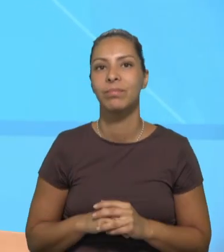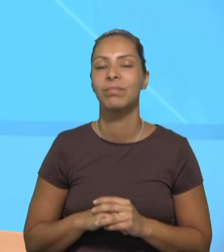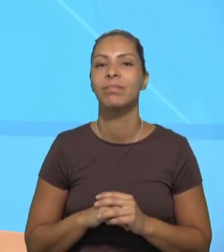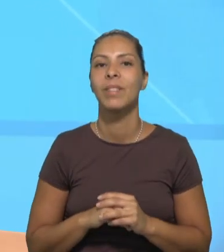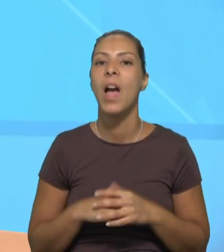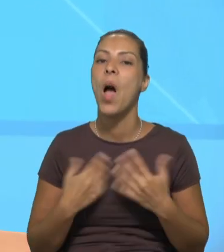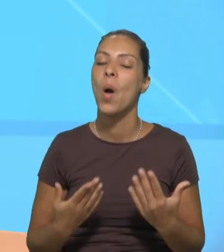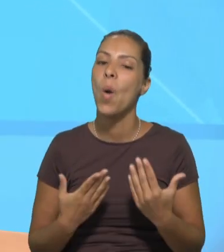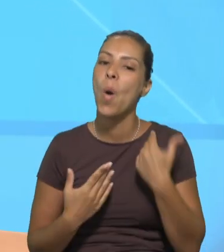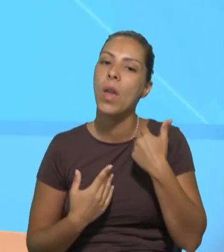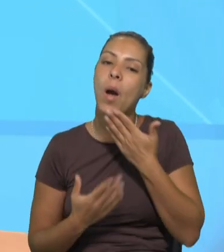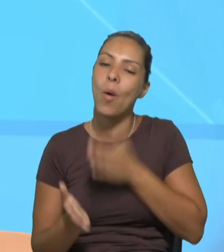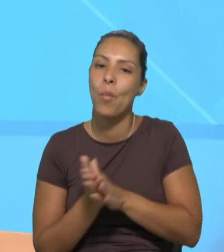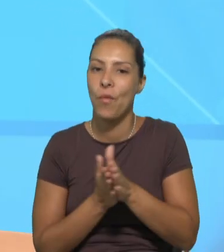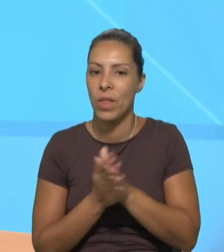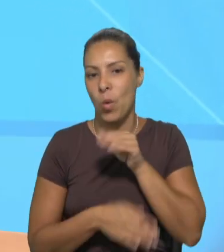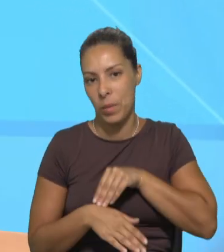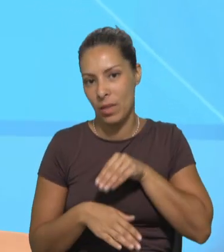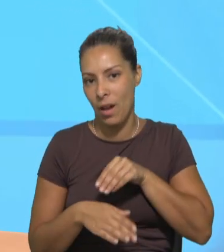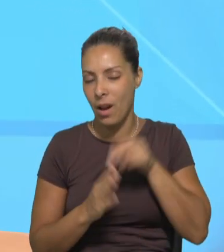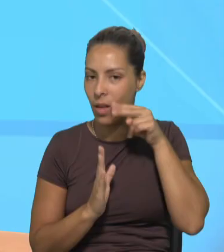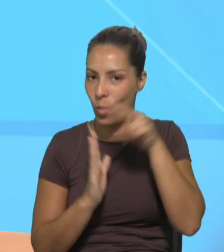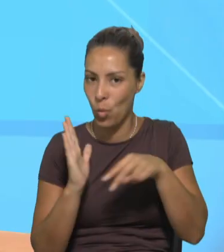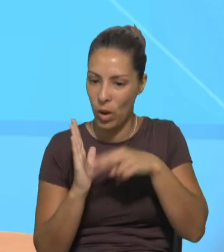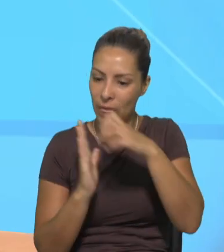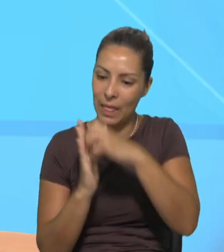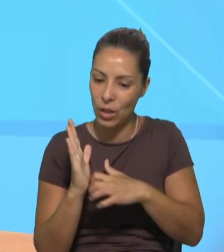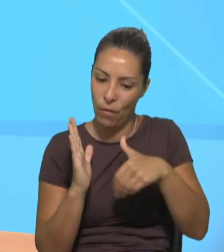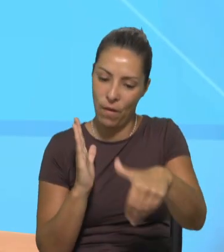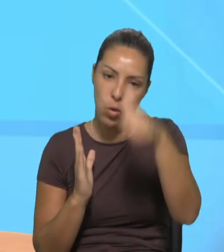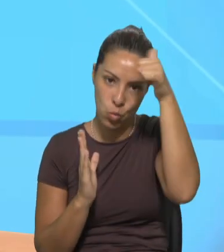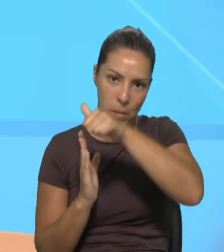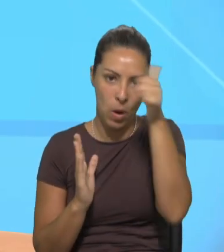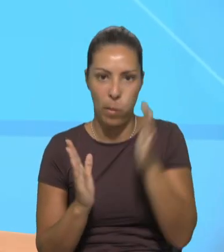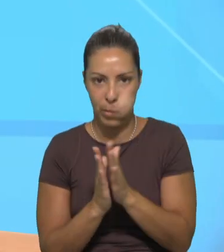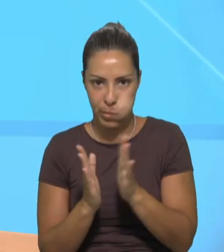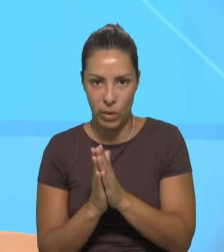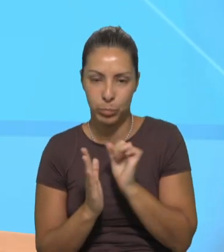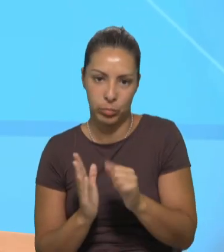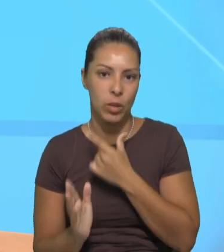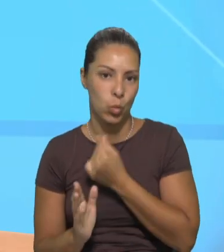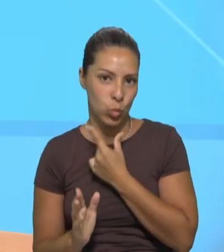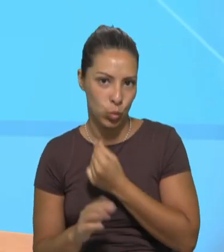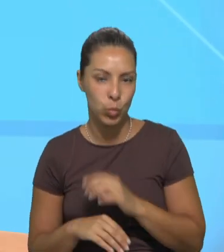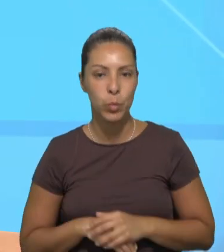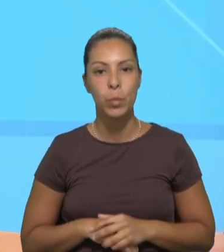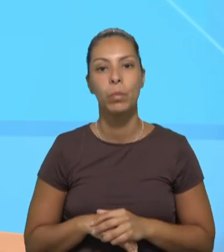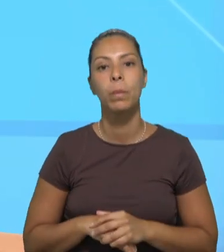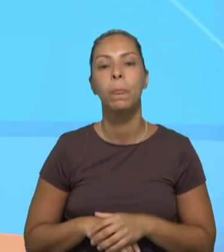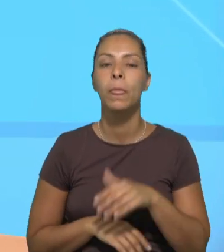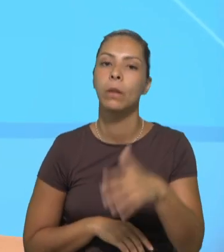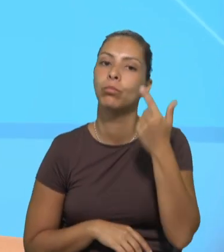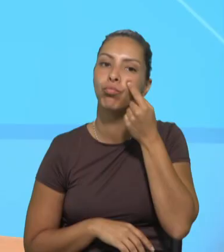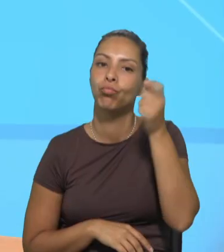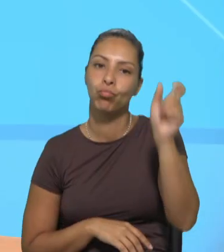E vamos agora então ao comentário à liturgia do domingo, neste domingo de agosto. Primeiro vamos escutar o Padre João Lourenço, que a